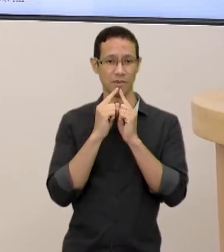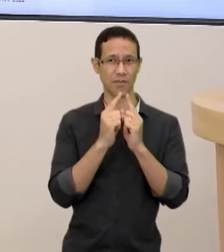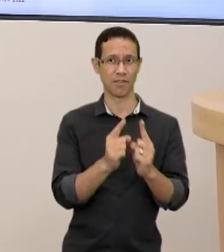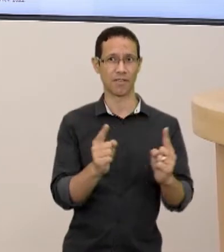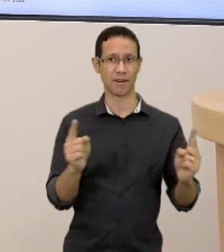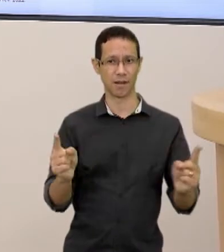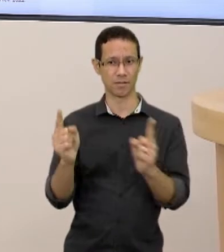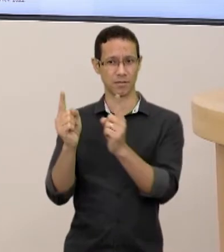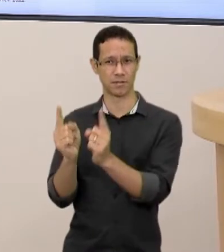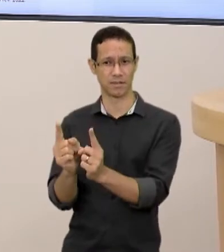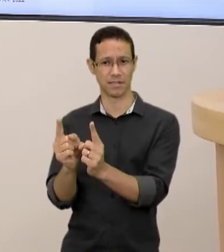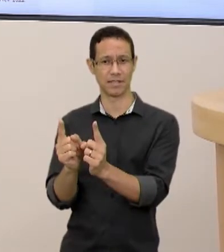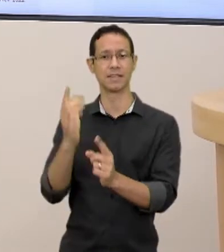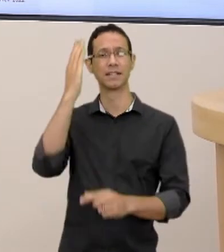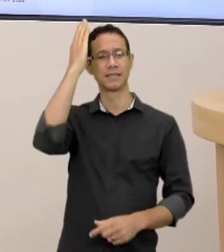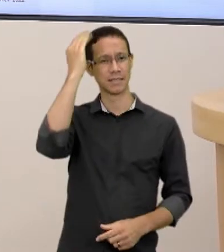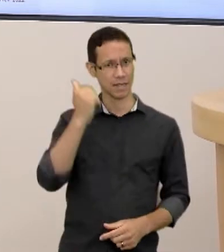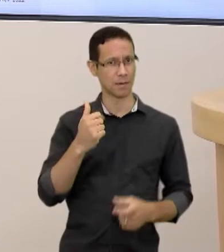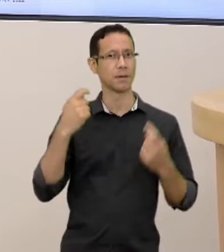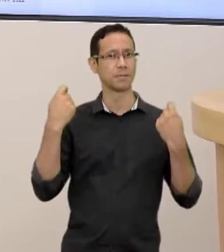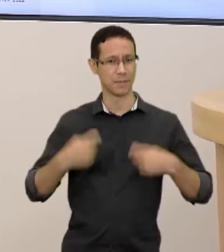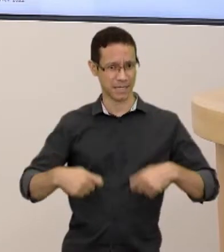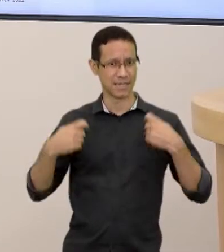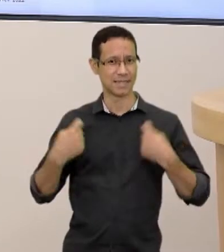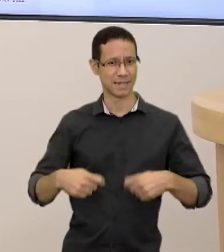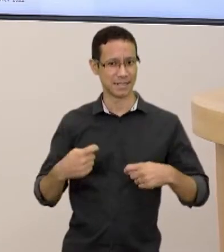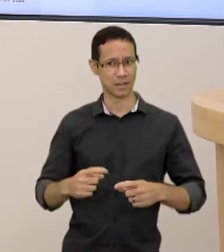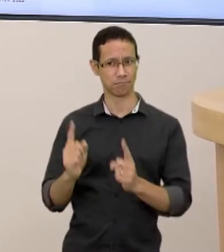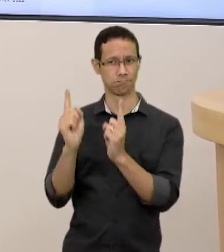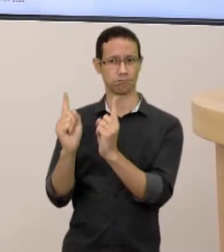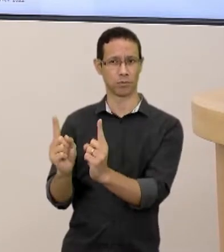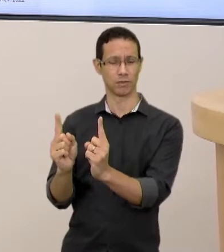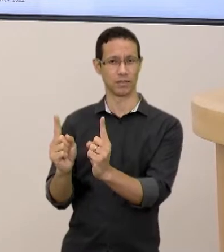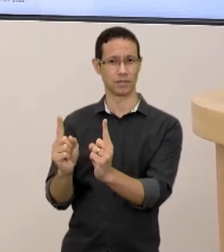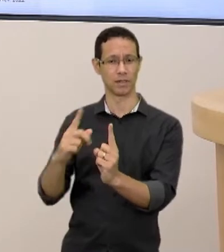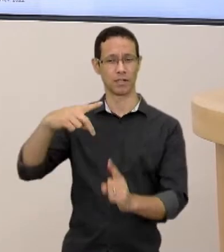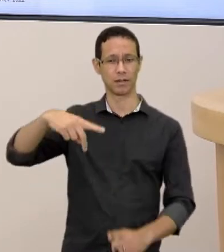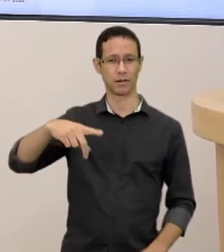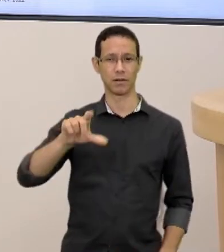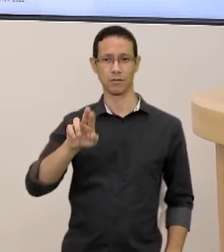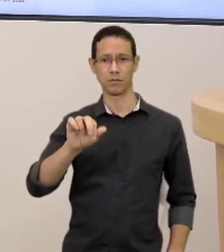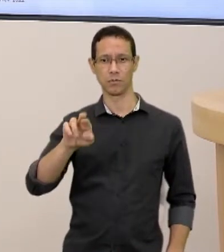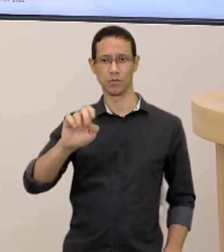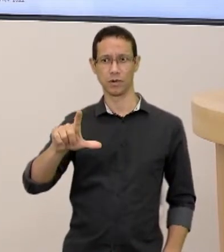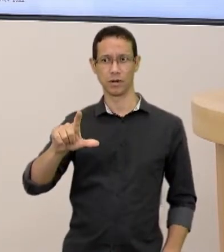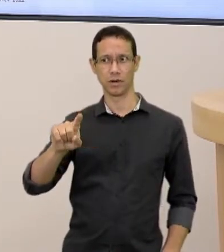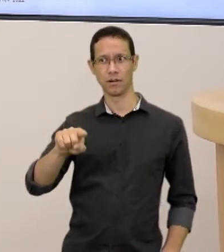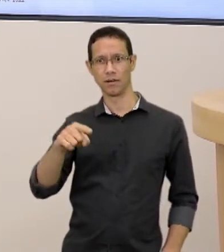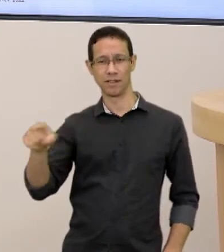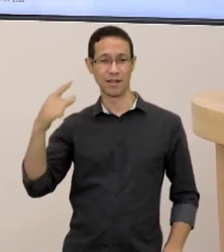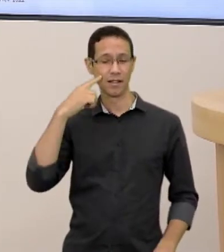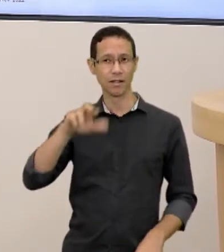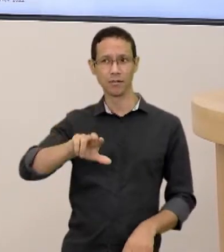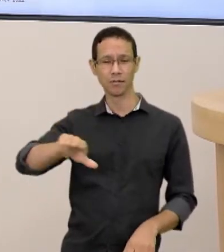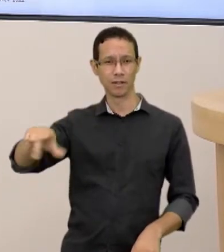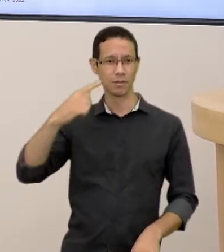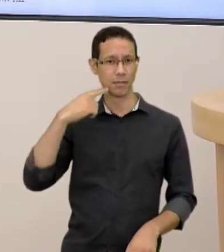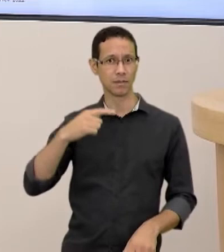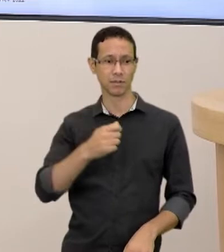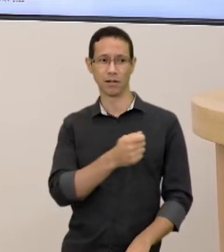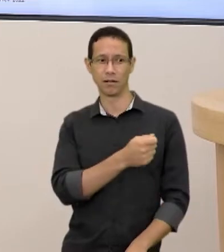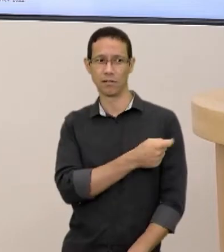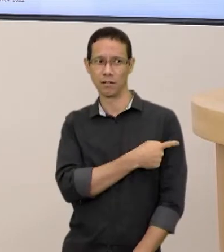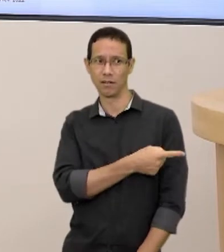tem consciência de que precisa marcar o plural, mas por dificuldades ali, provavelmente, da escolarização, né?